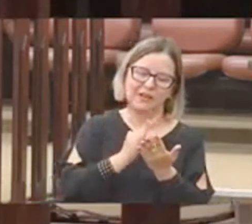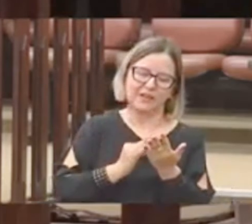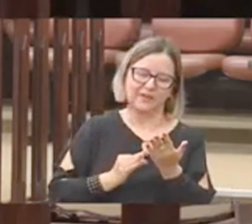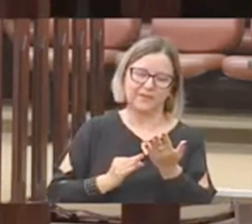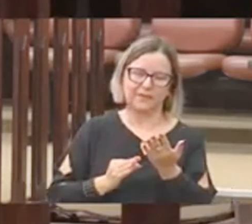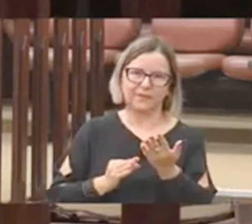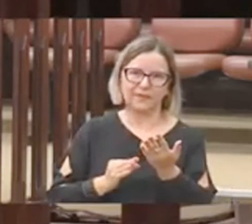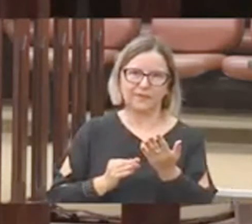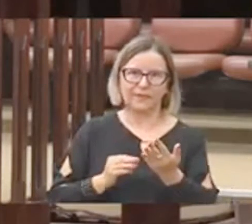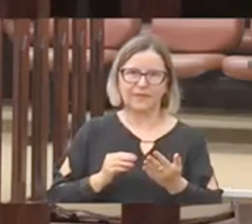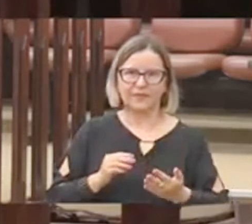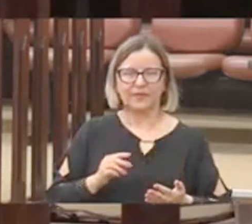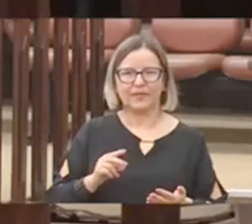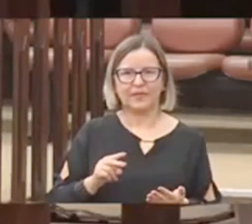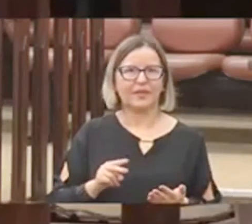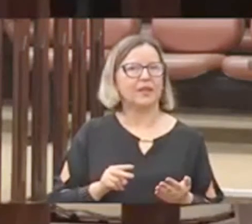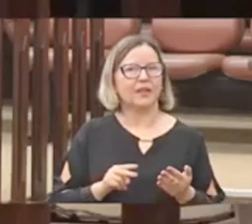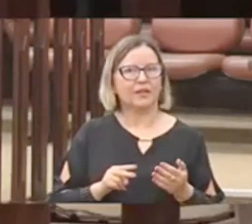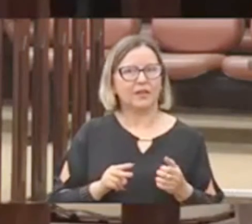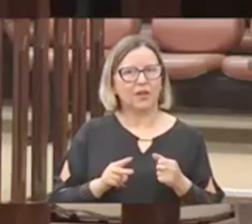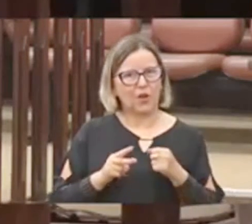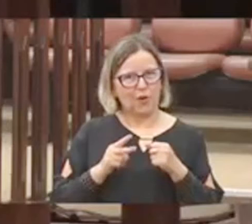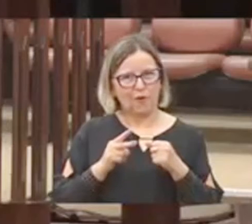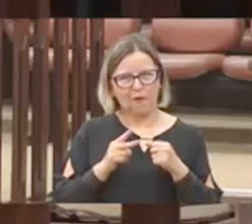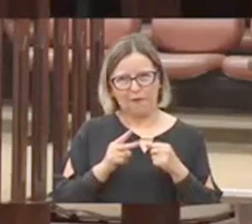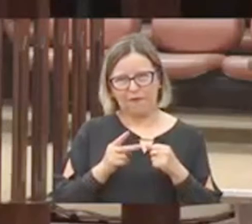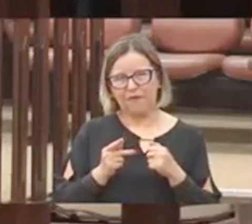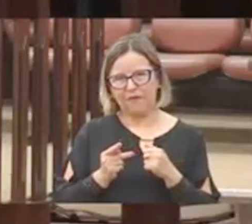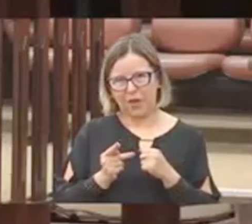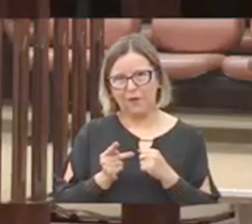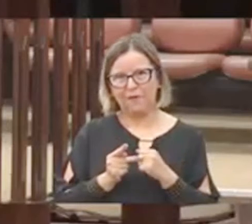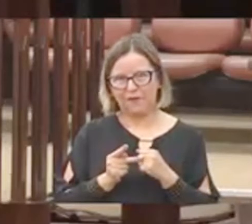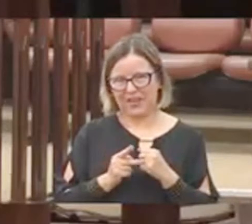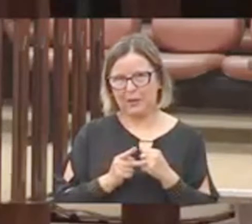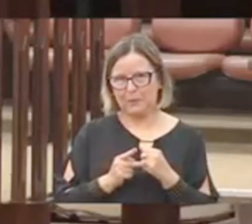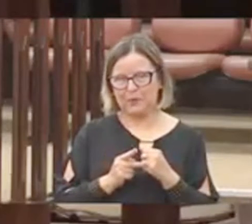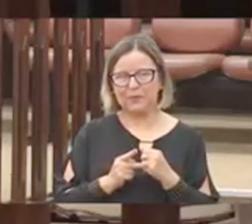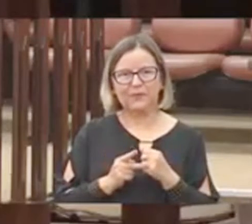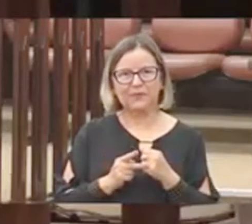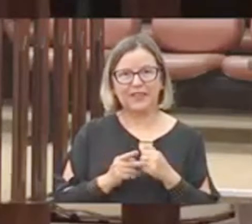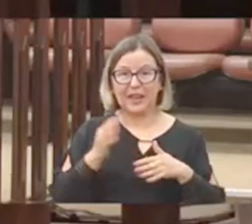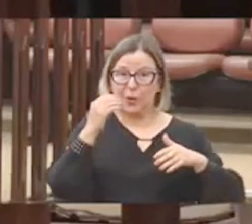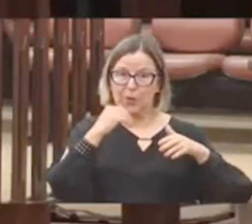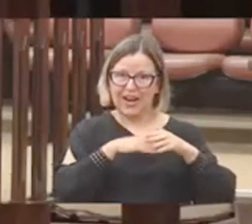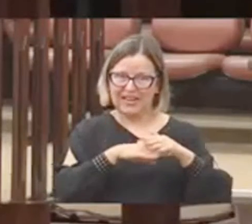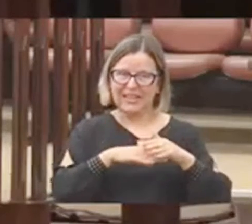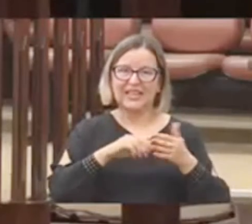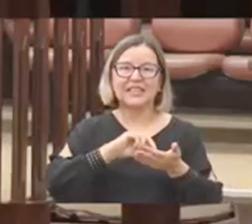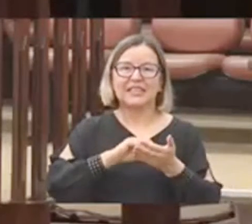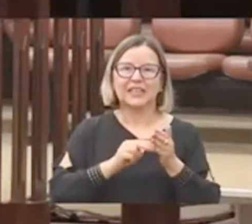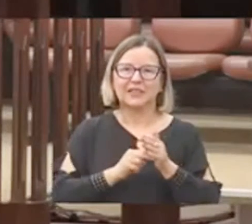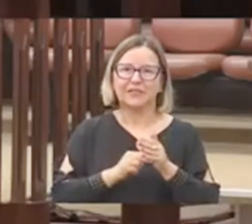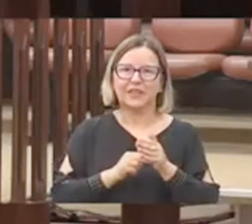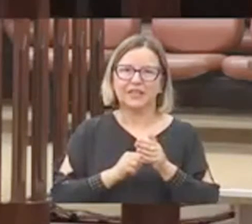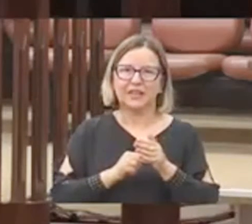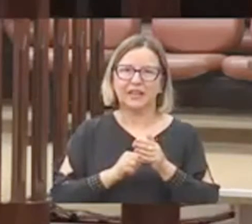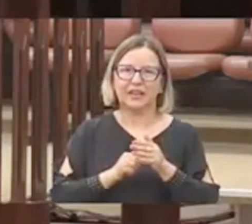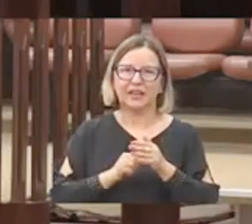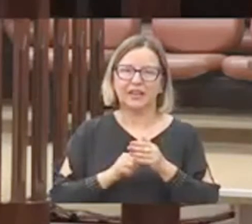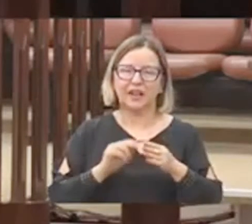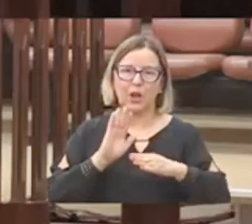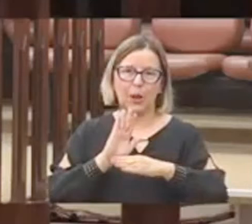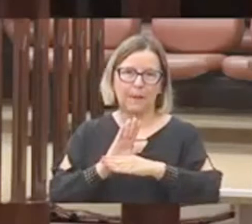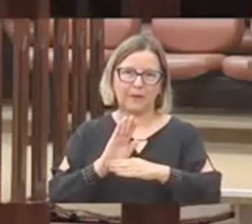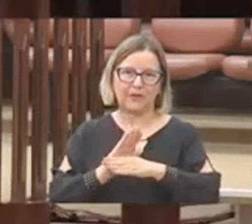no grego, frourel, significa proteger através de uma guarda militar